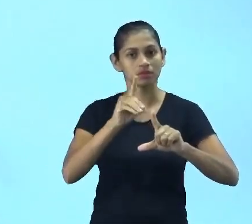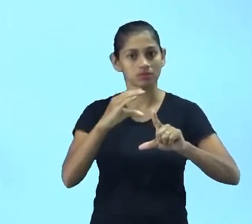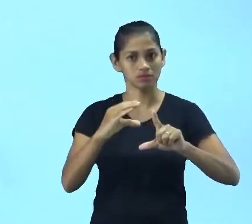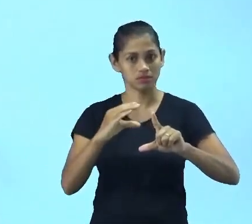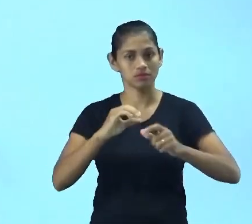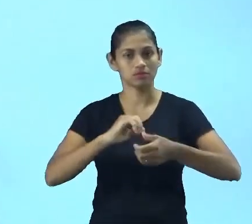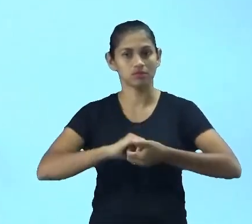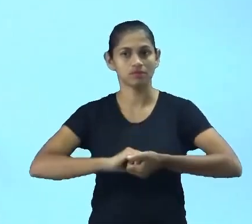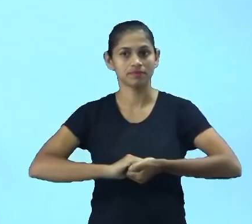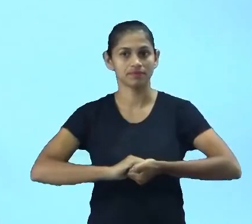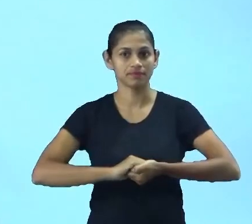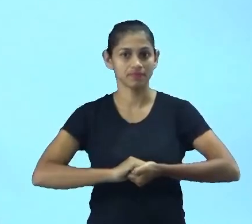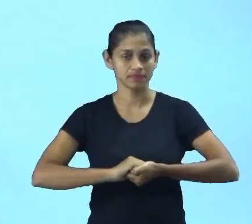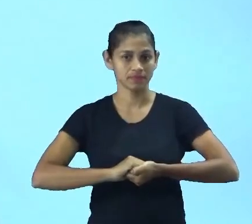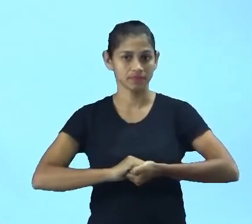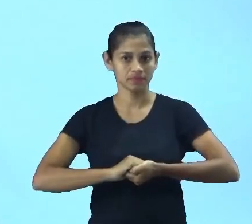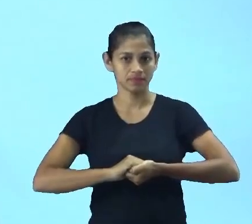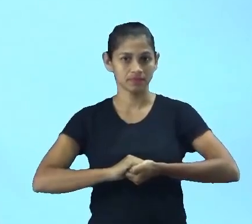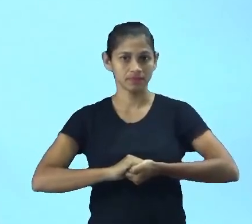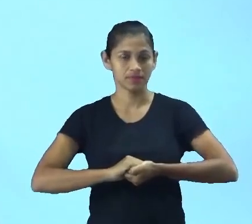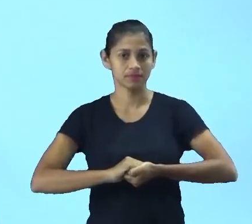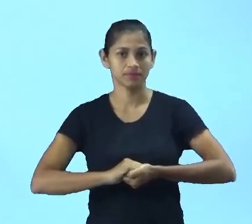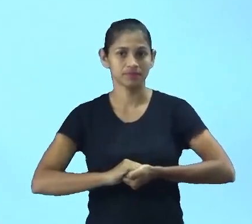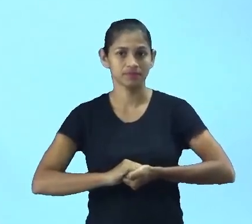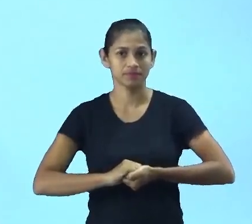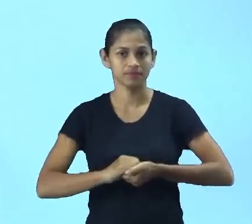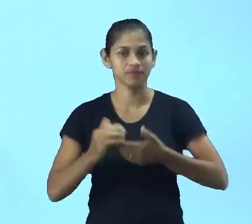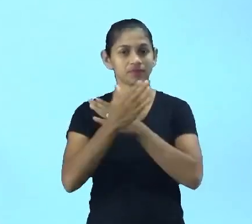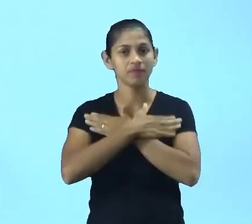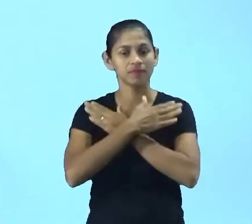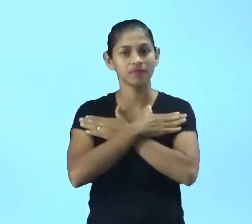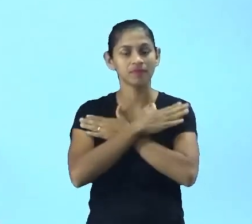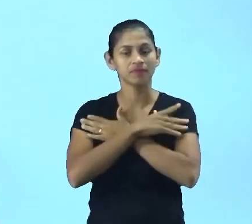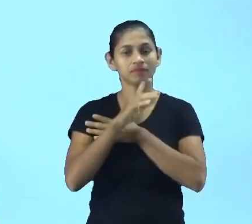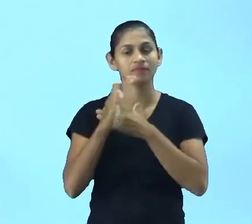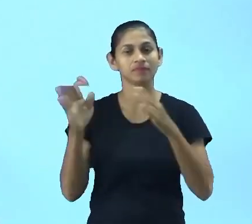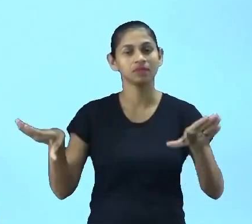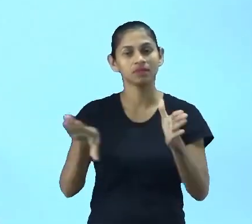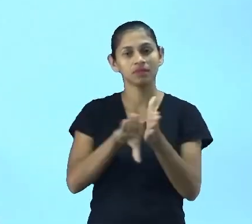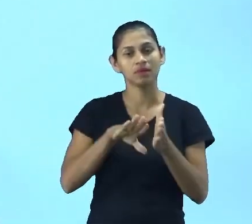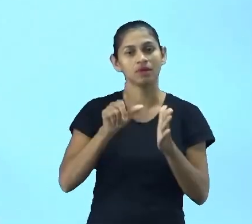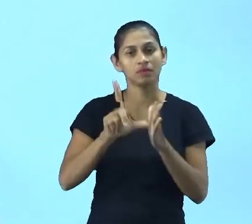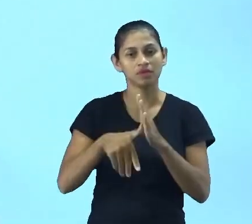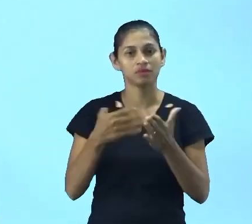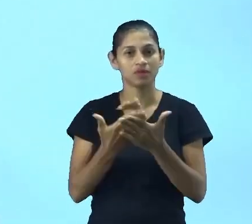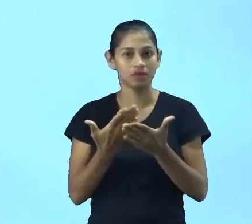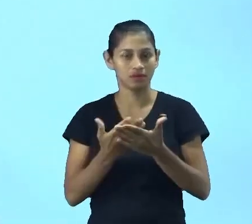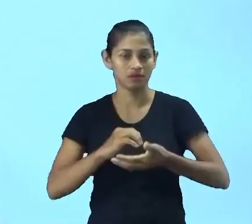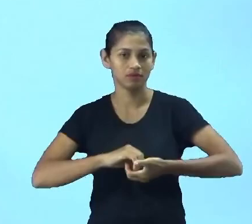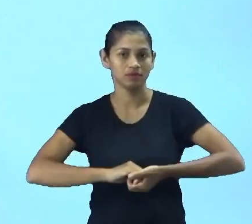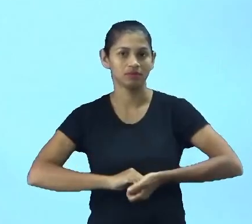informações, acesse a plataforma Eduque. Um abraço e até a próxima aula.